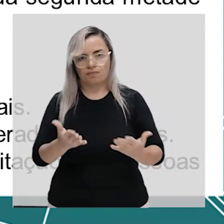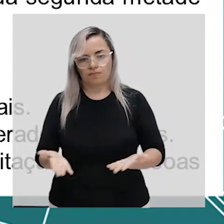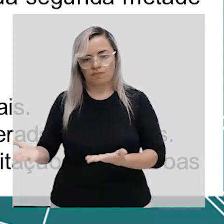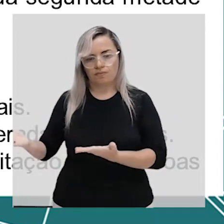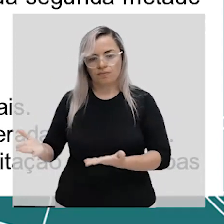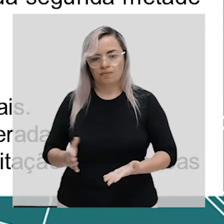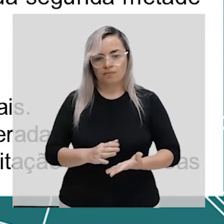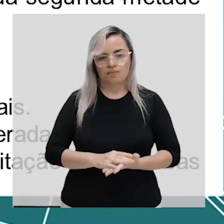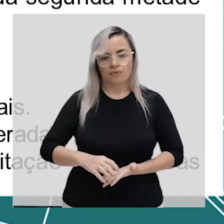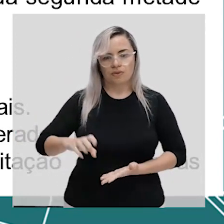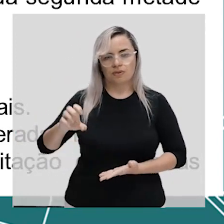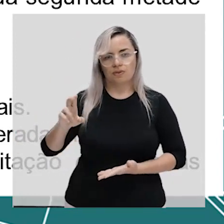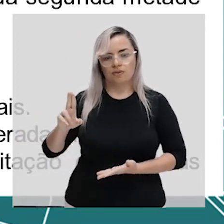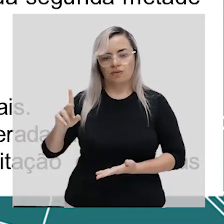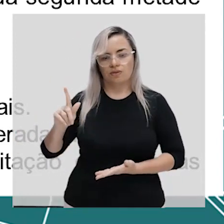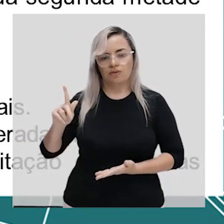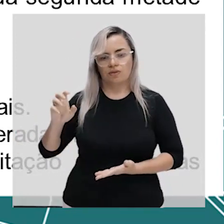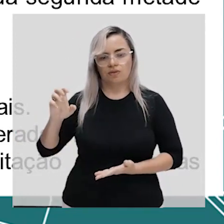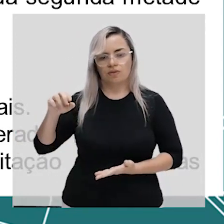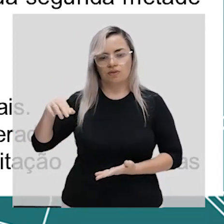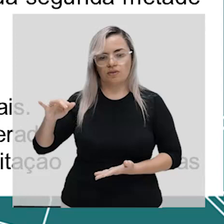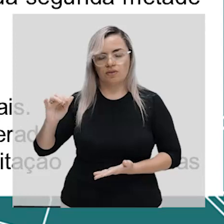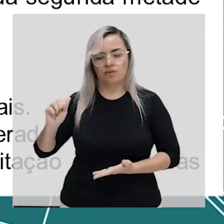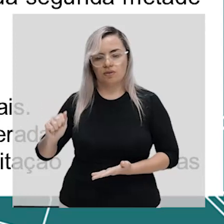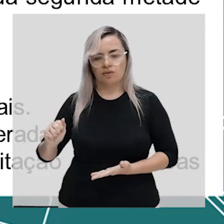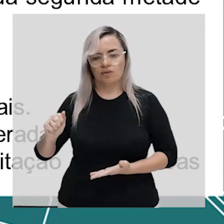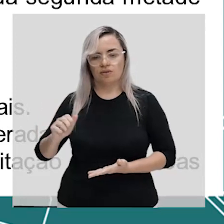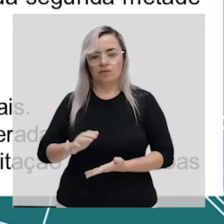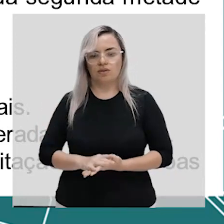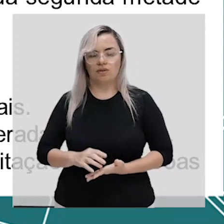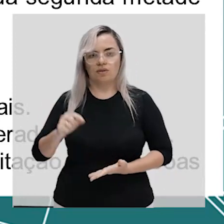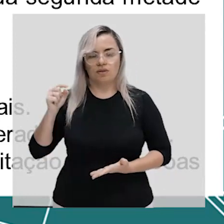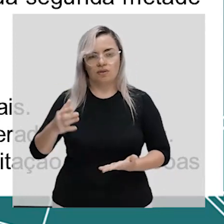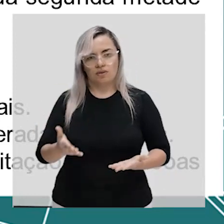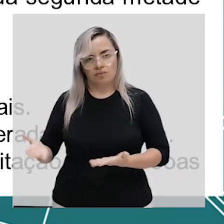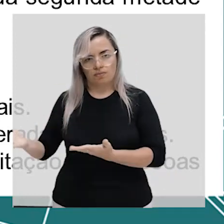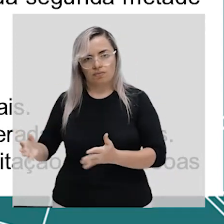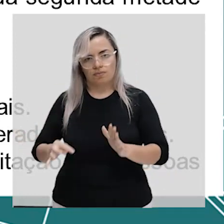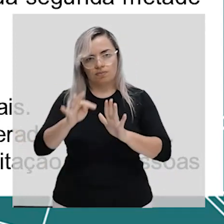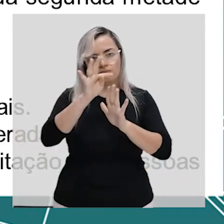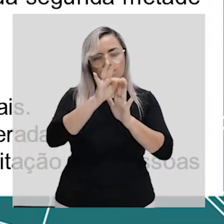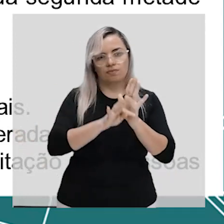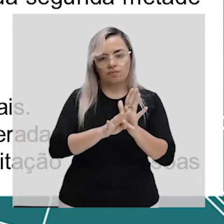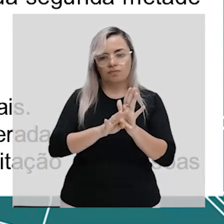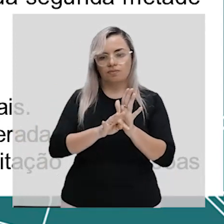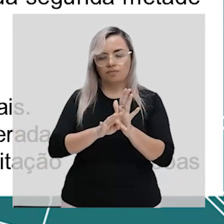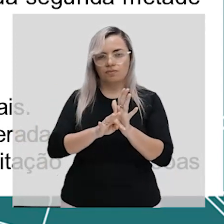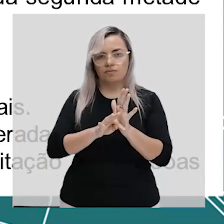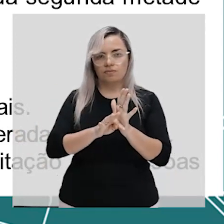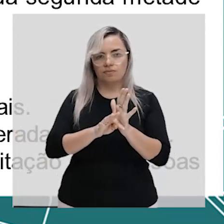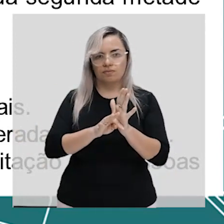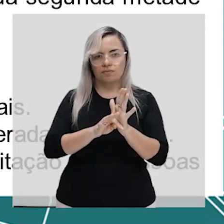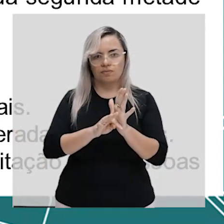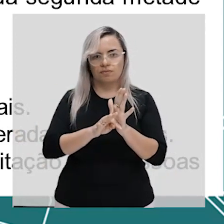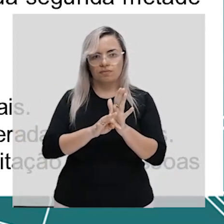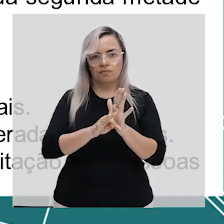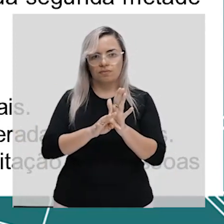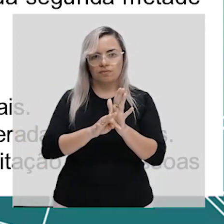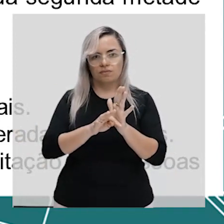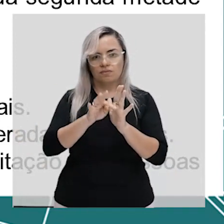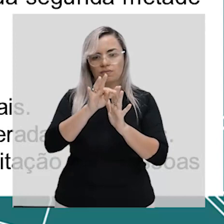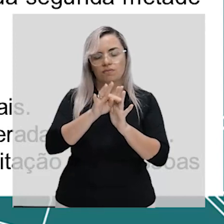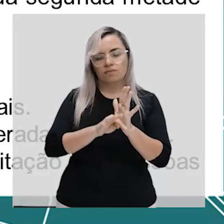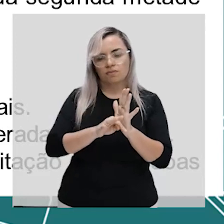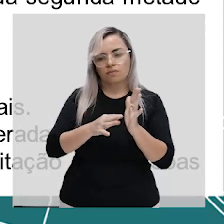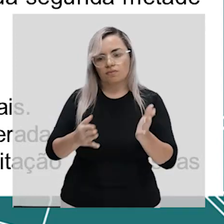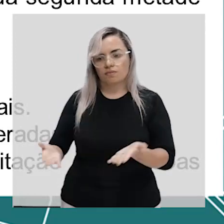eugenia, vamos olhar para o texto, por exceto, por fragmento, a eugenia,